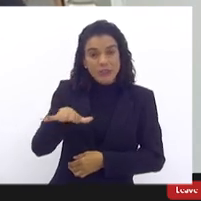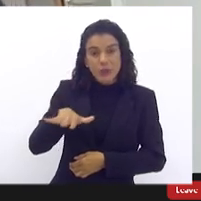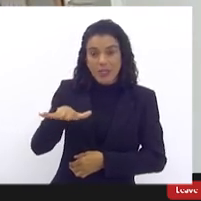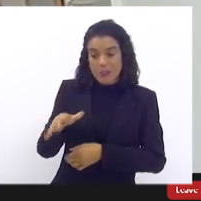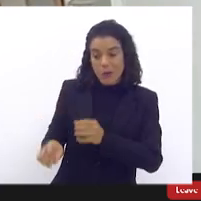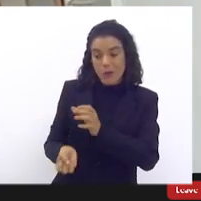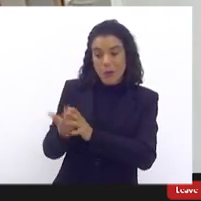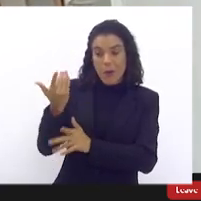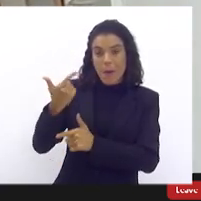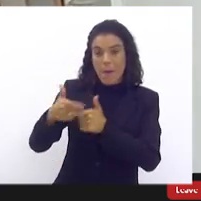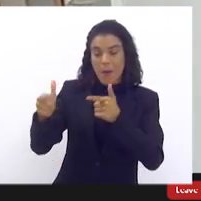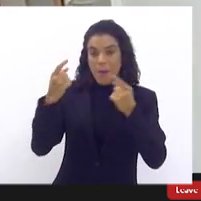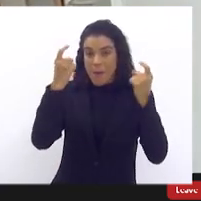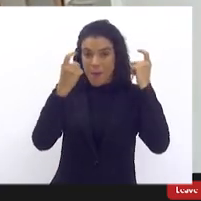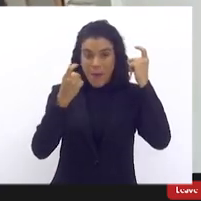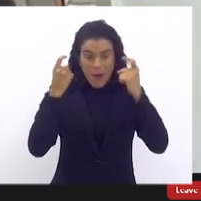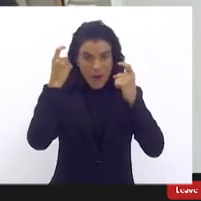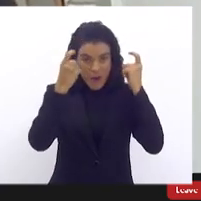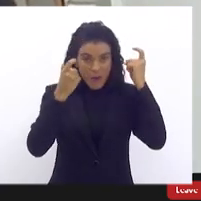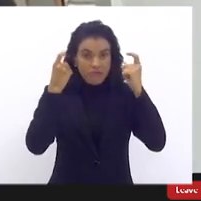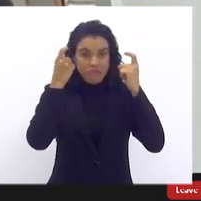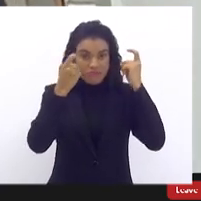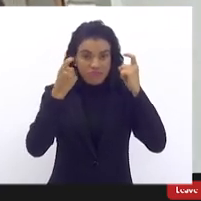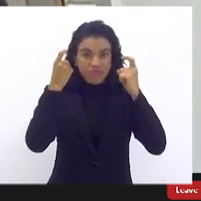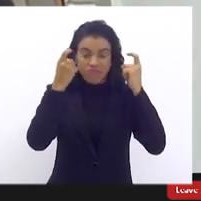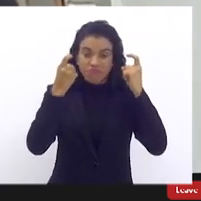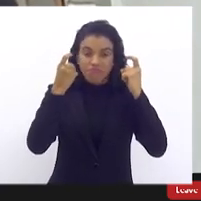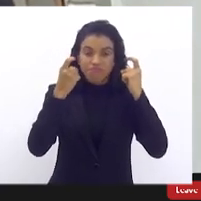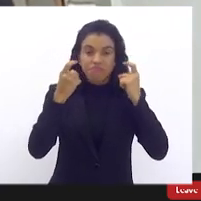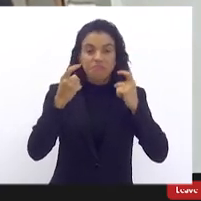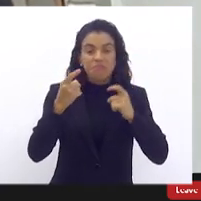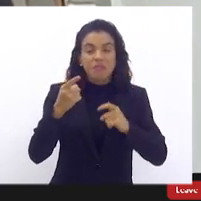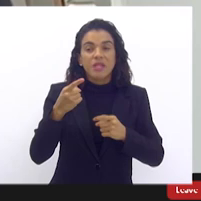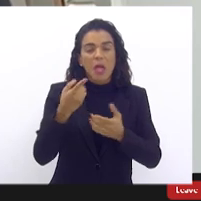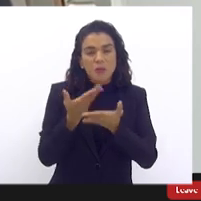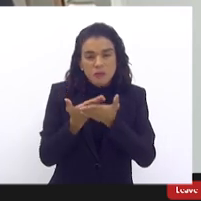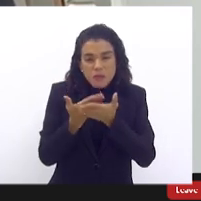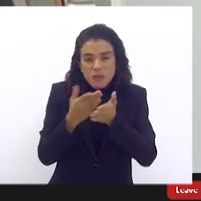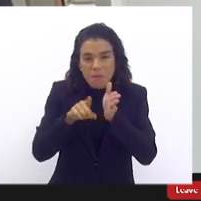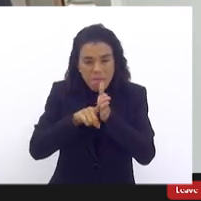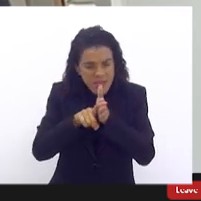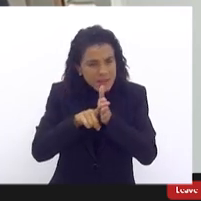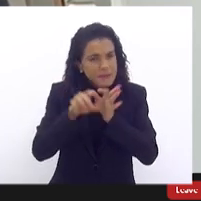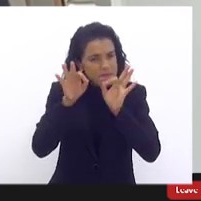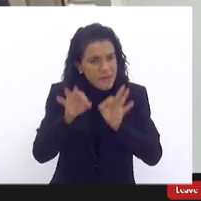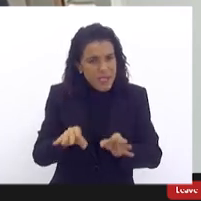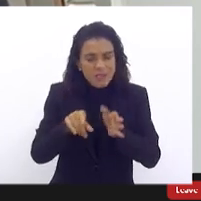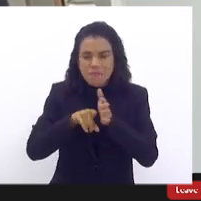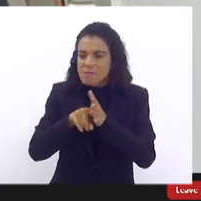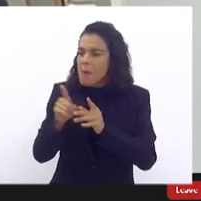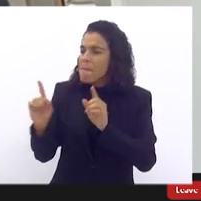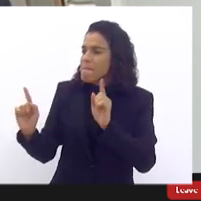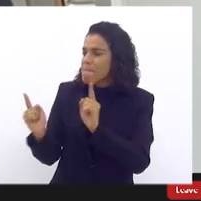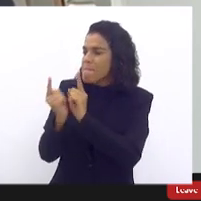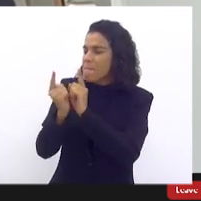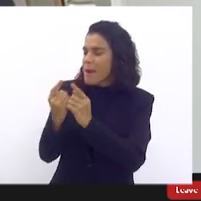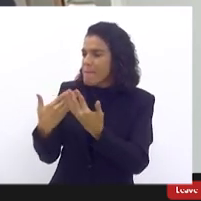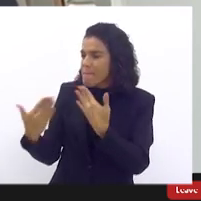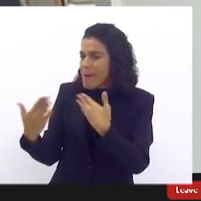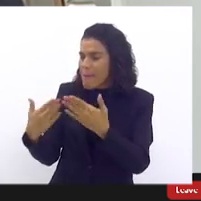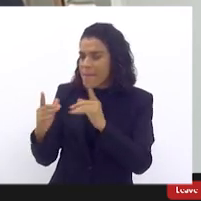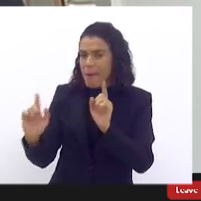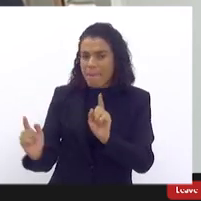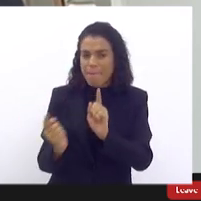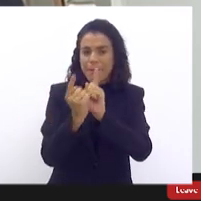problema, levantou uma preocupação muito grande. Né? E quando a gente foi fazer o estudo de caso, pesquisa mesmo, de campo, olhar o que estava acontecendo, até para